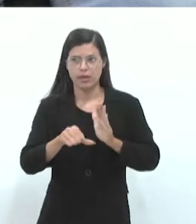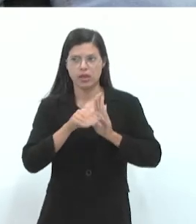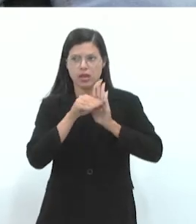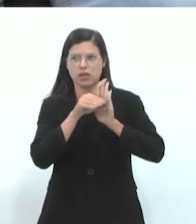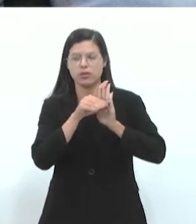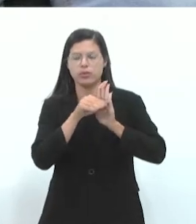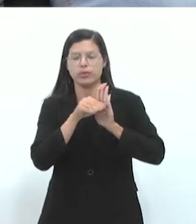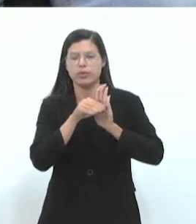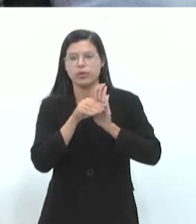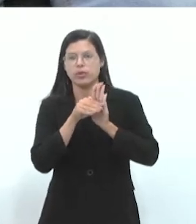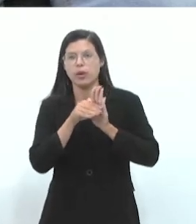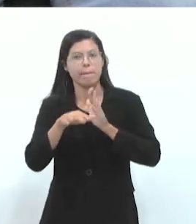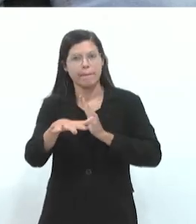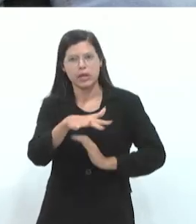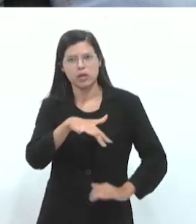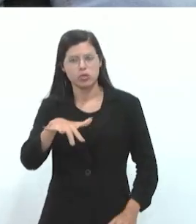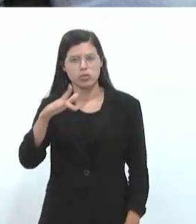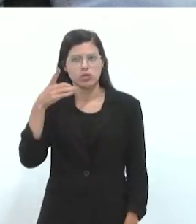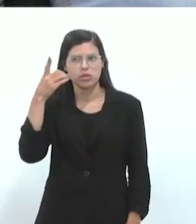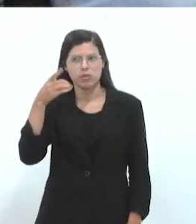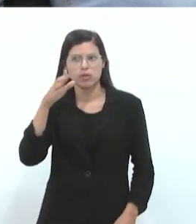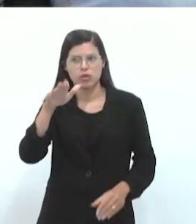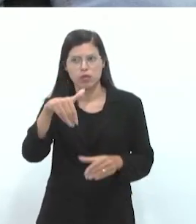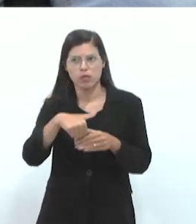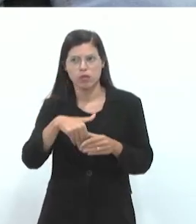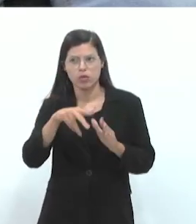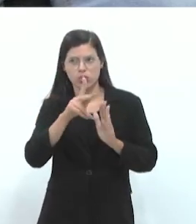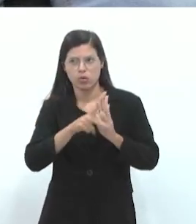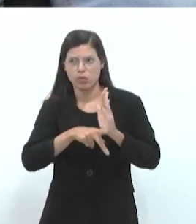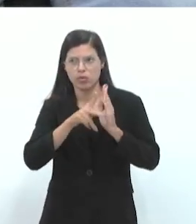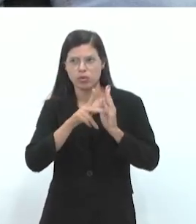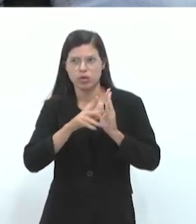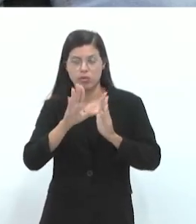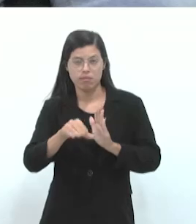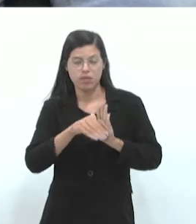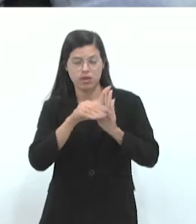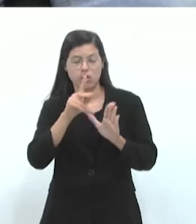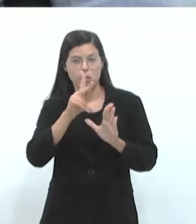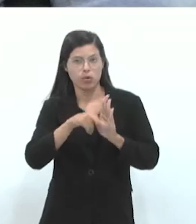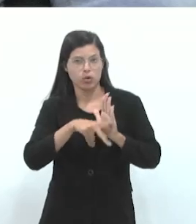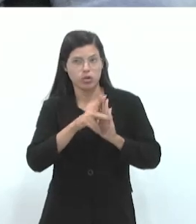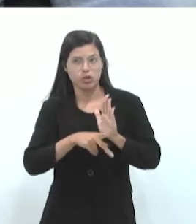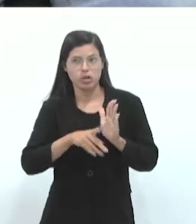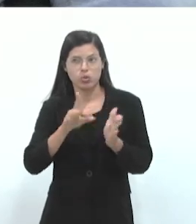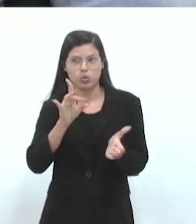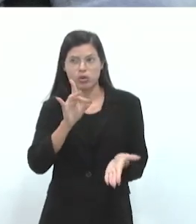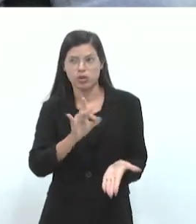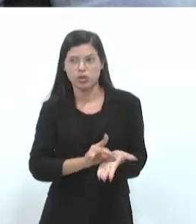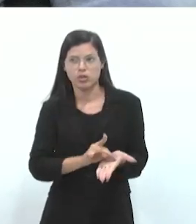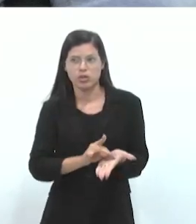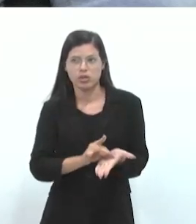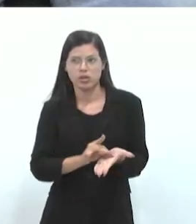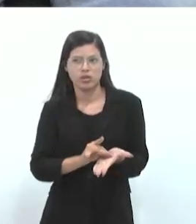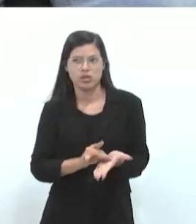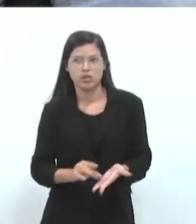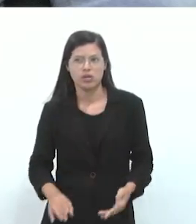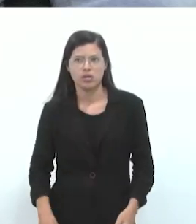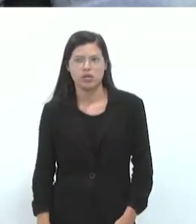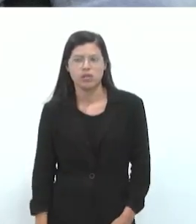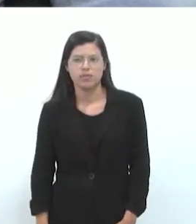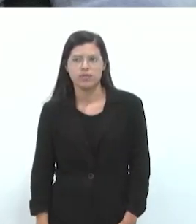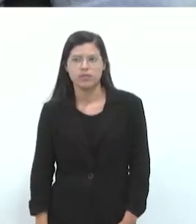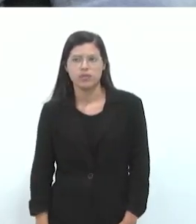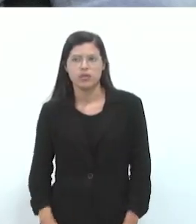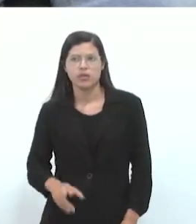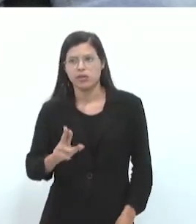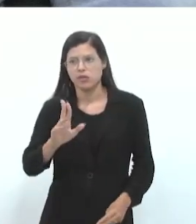dos deputados vota o projeto, emenda o projeto original. E não a emenda da E não as emendas